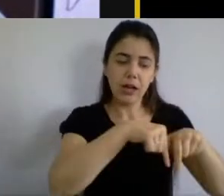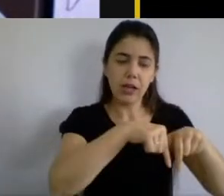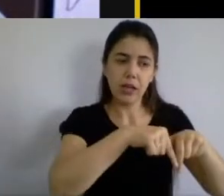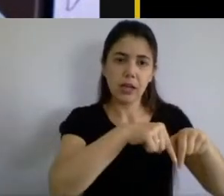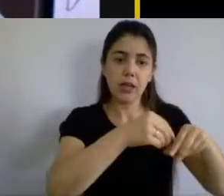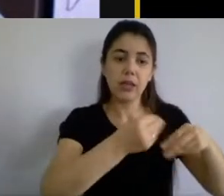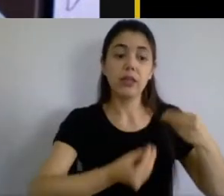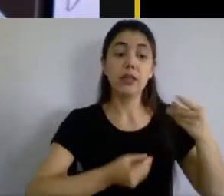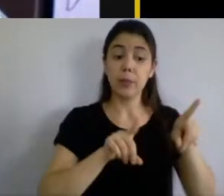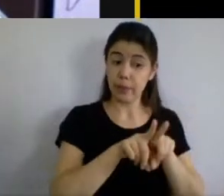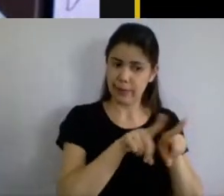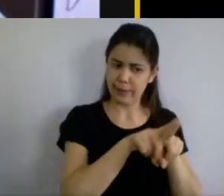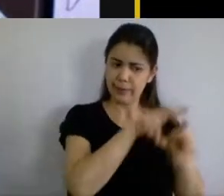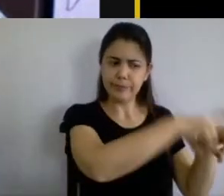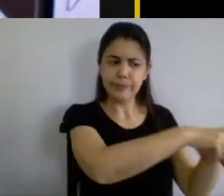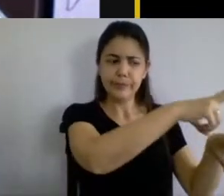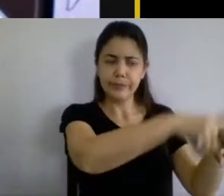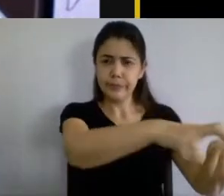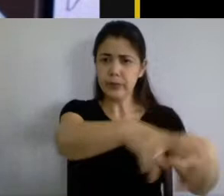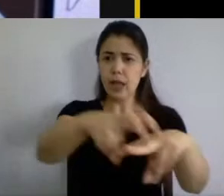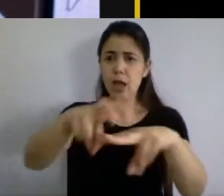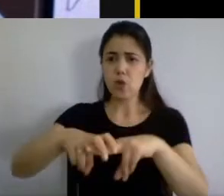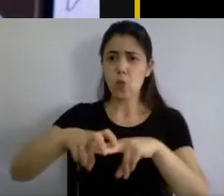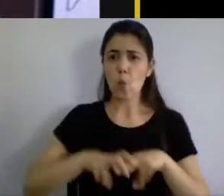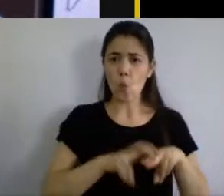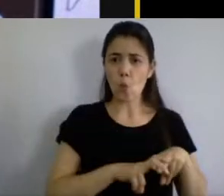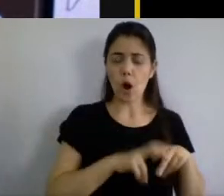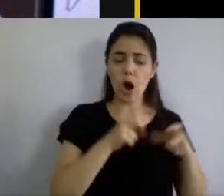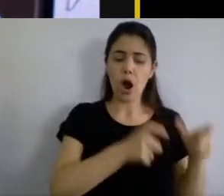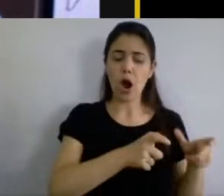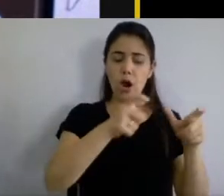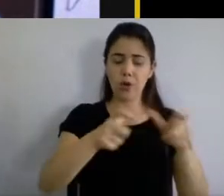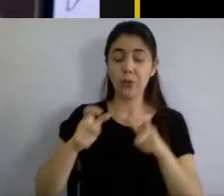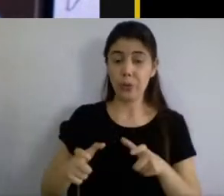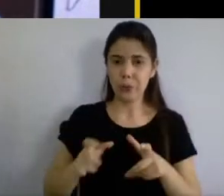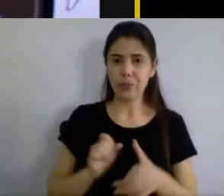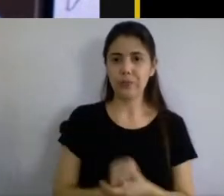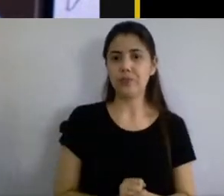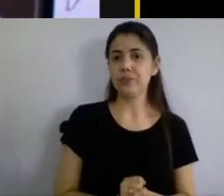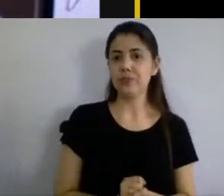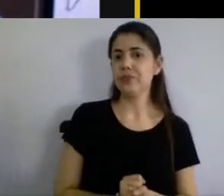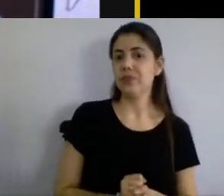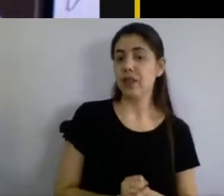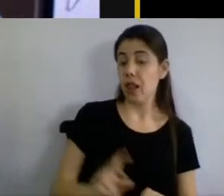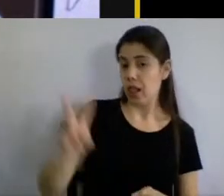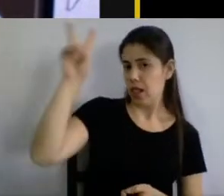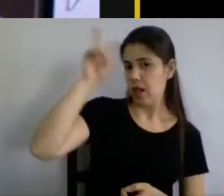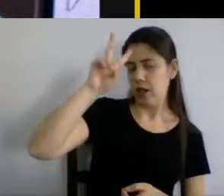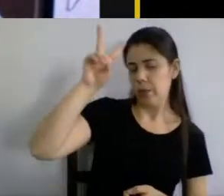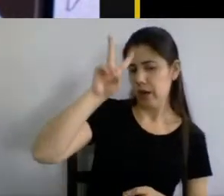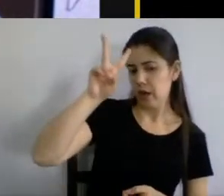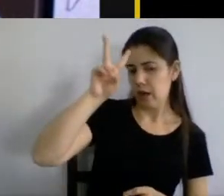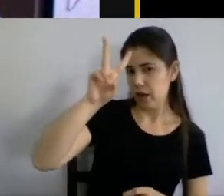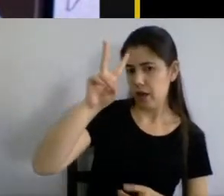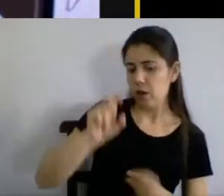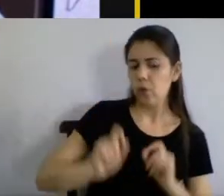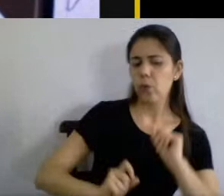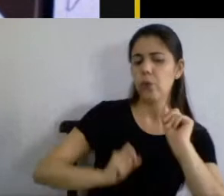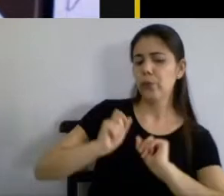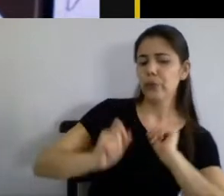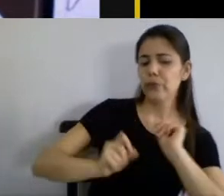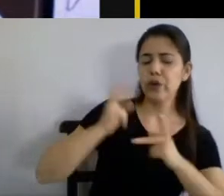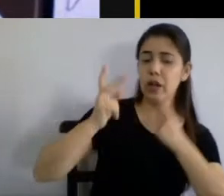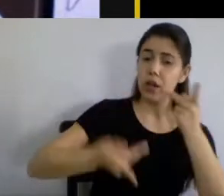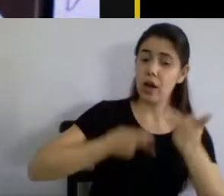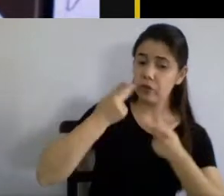estar mortos. E o que, que eles falavam antes de terem ficado em silêncio para sempre.